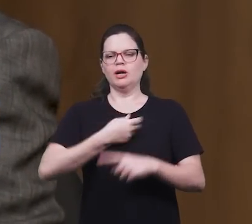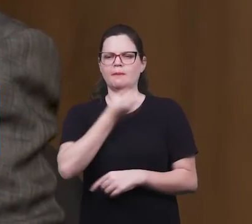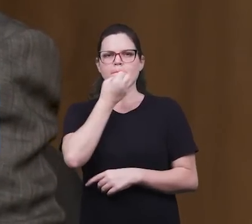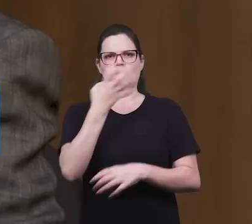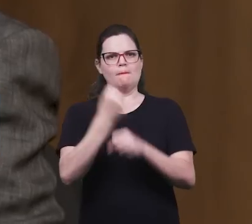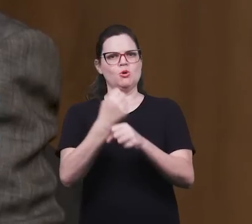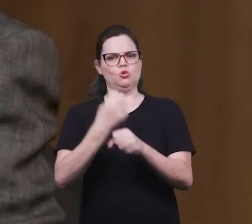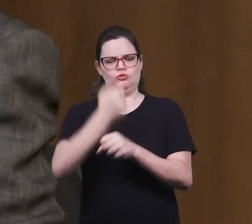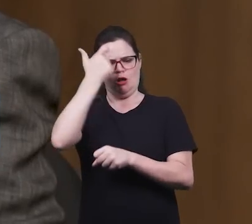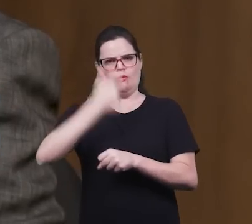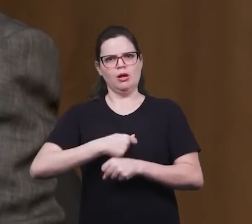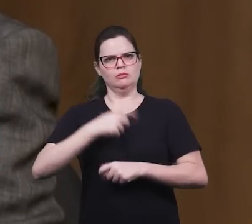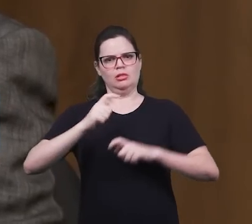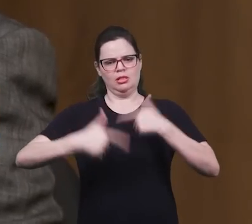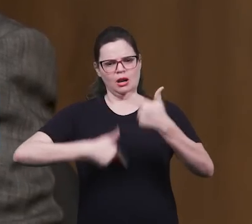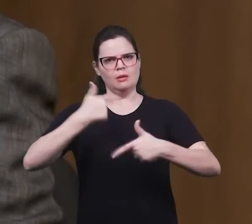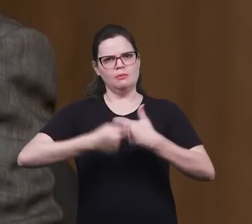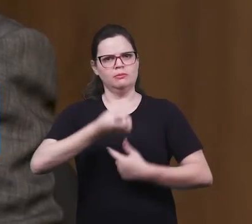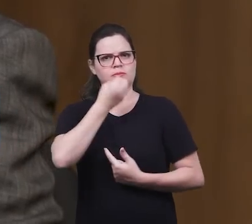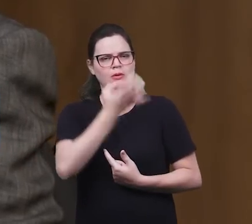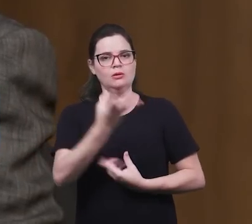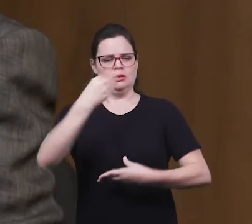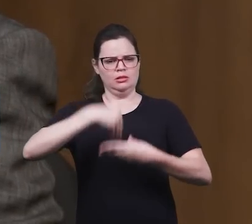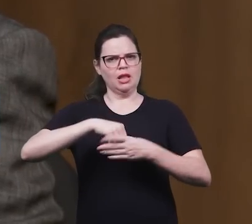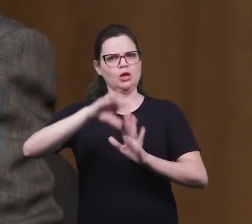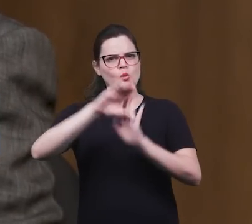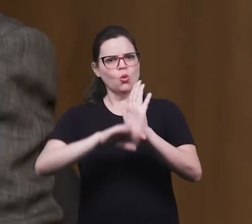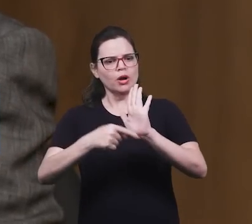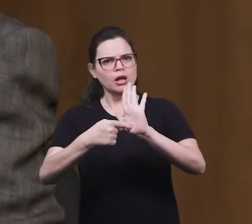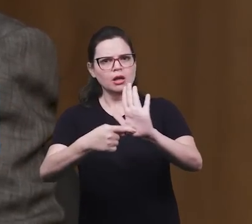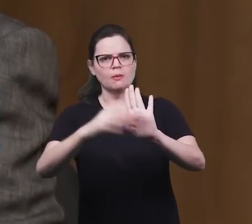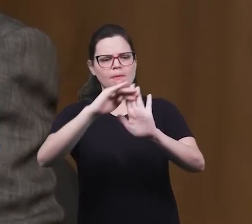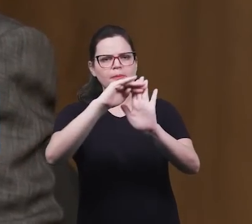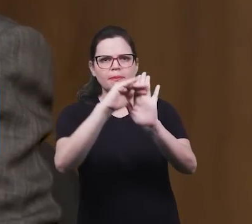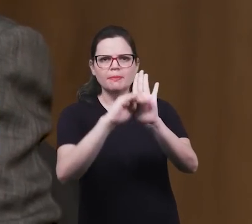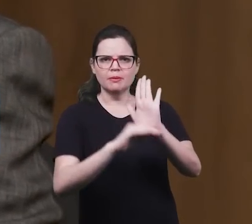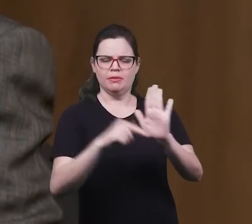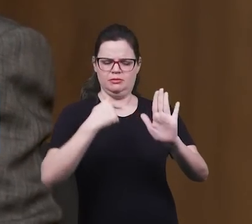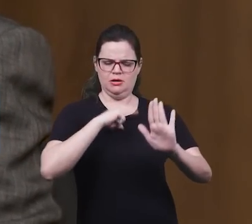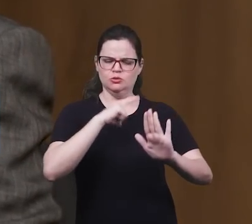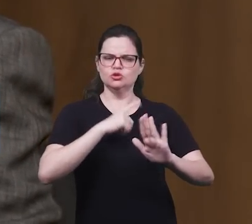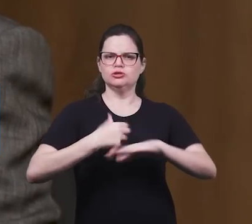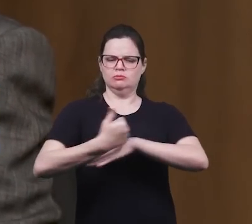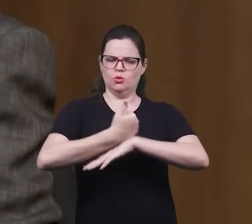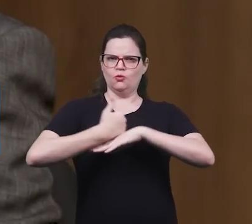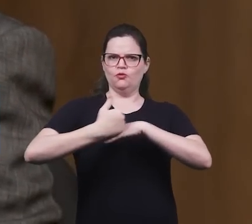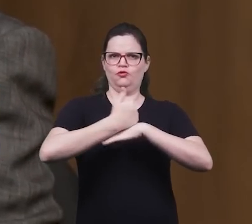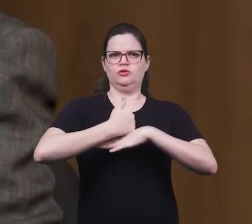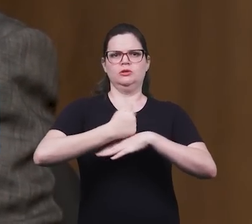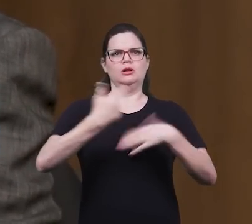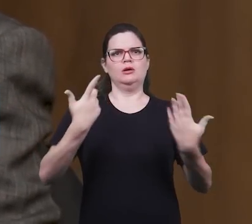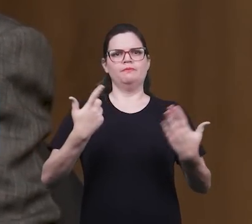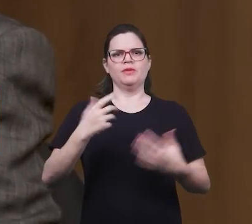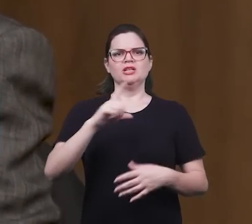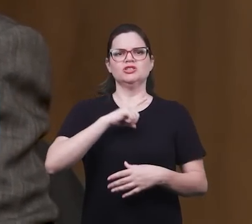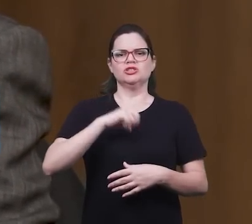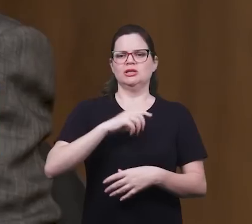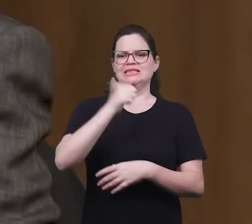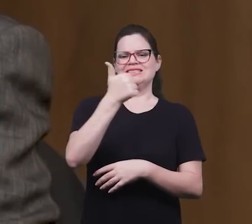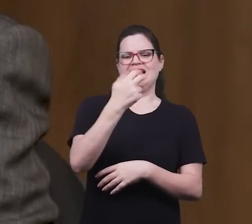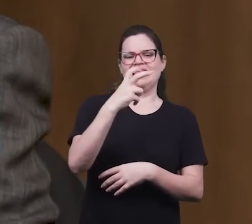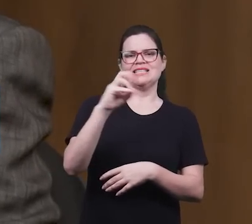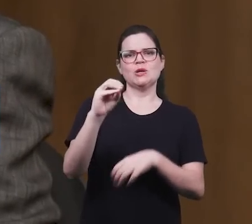alta produtividade. Então, no meu currículo na empresa, eu tinha muito aperfeiçoamento profissional, eu fiz mais de 150